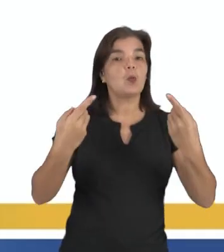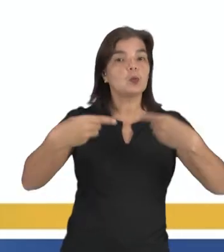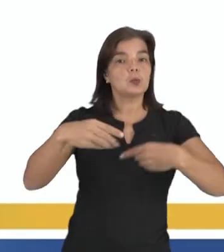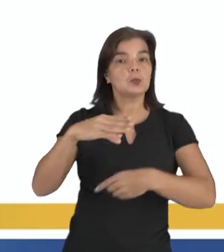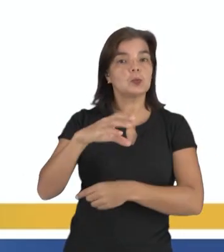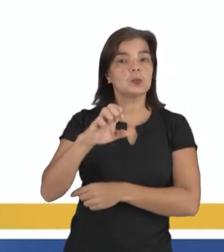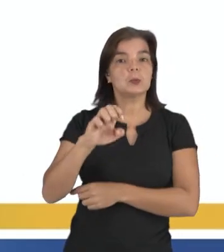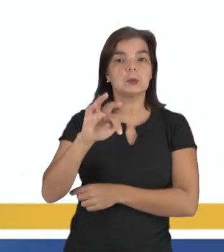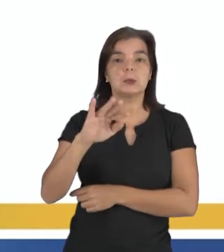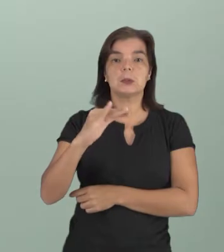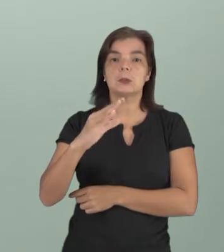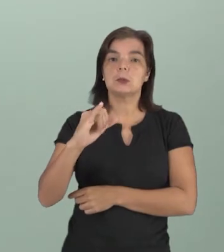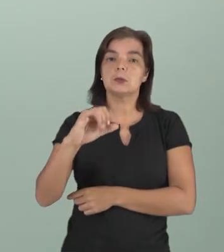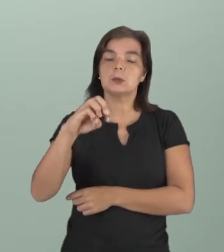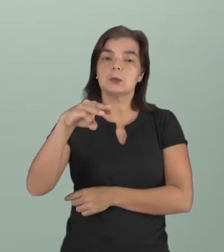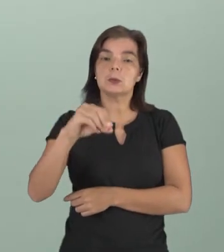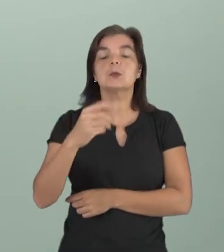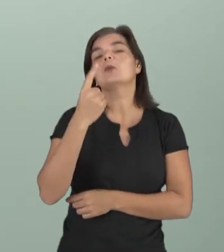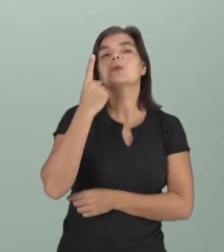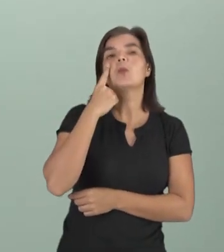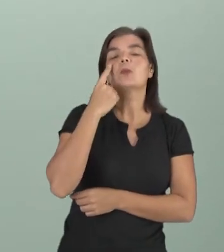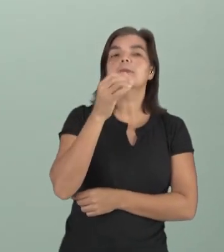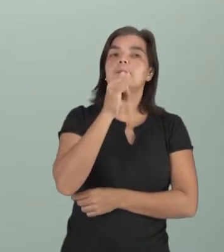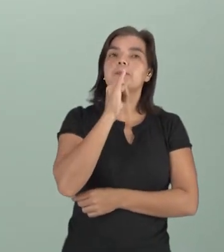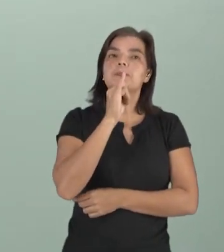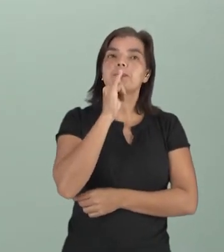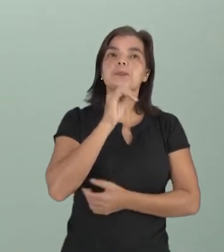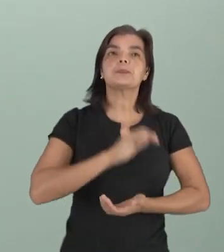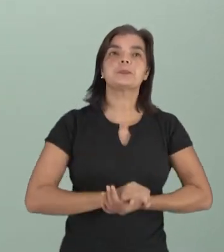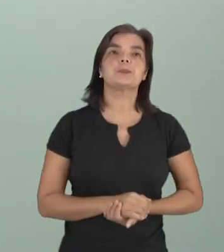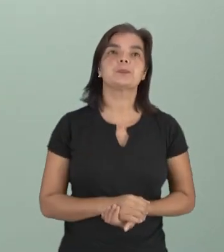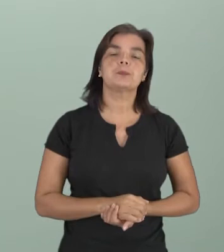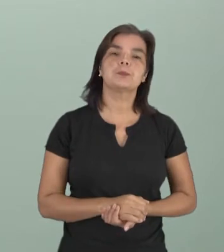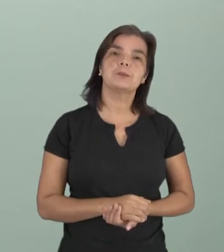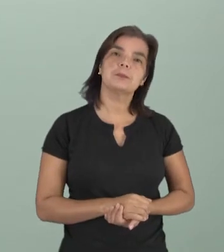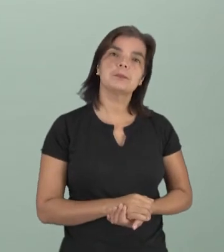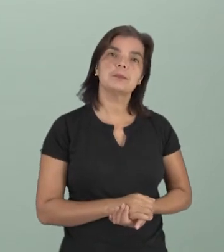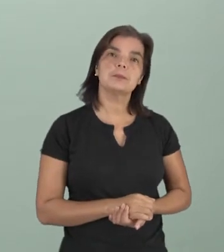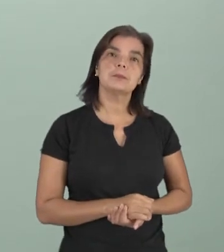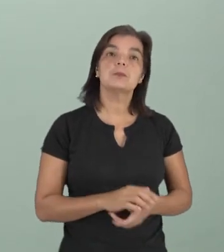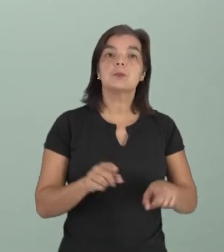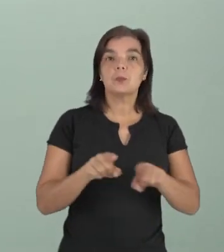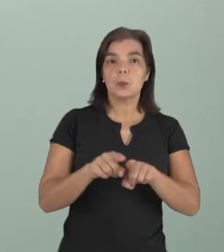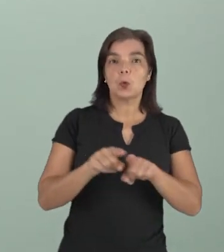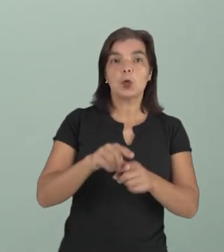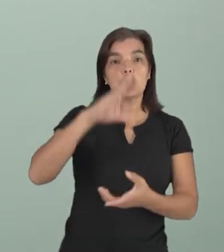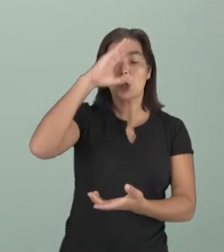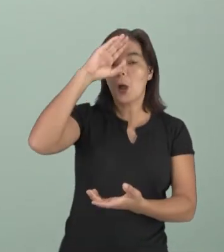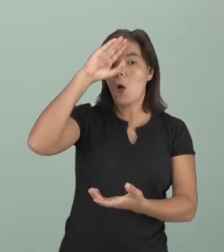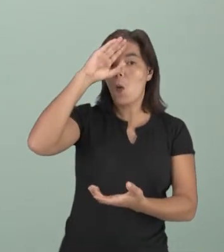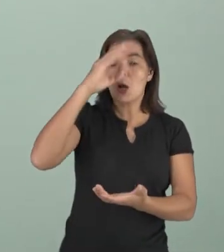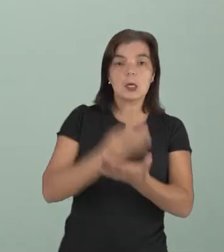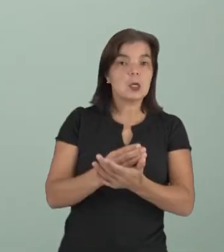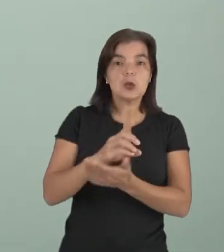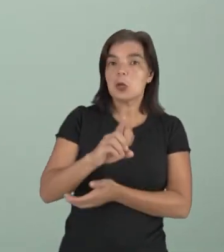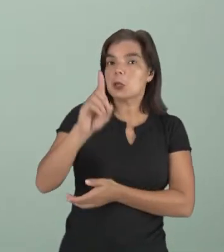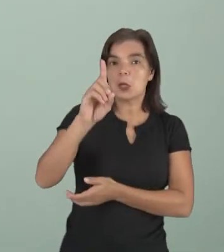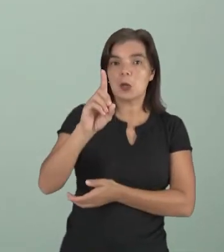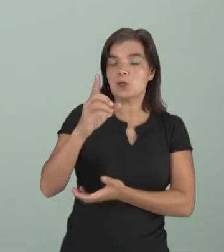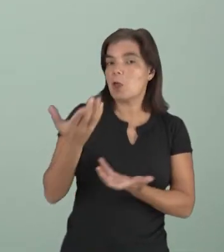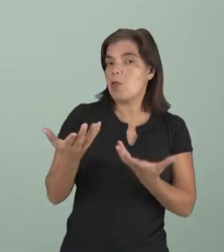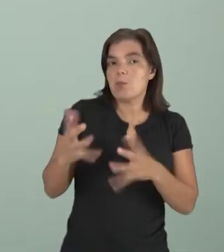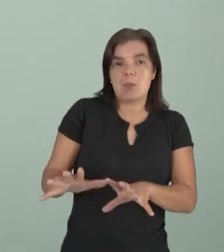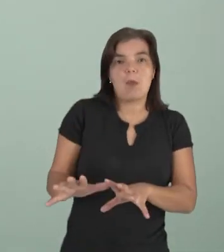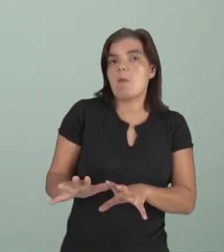contradições do ceticismo. Então, assim, por exemplo, o ateísta, ele nega a existência